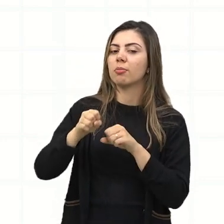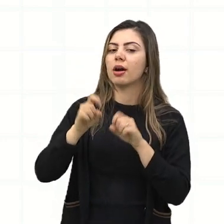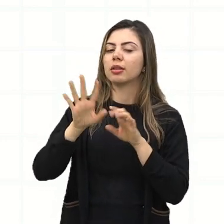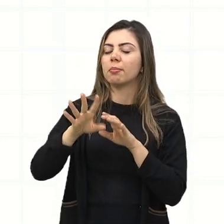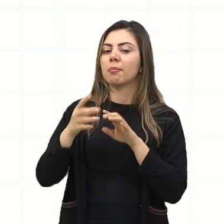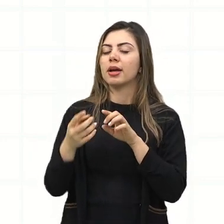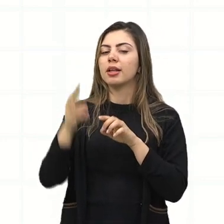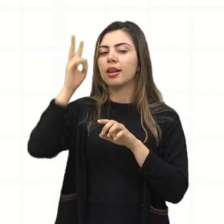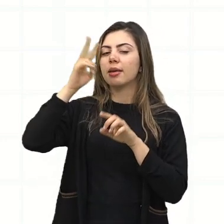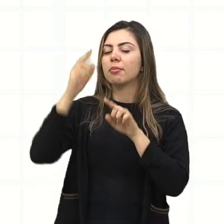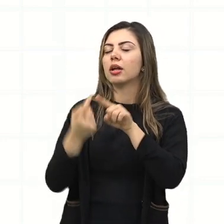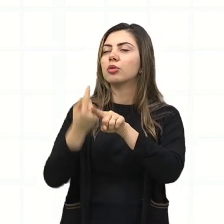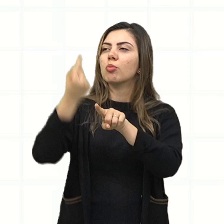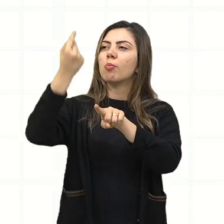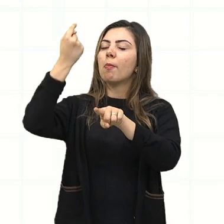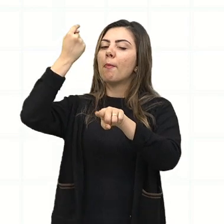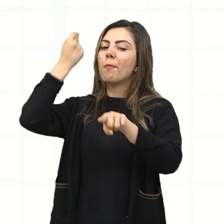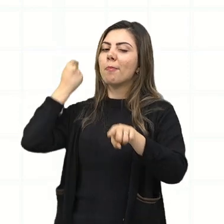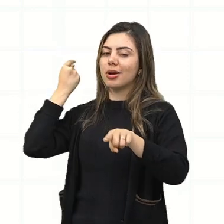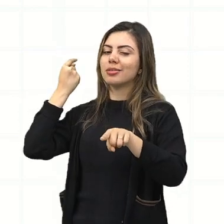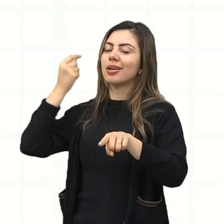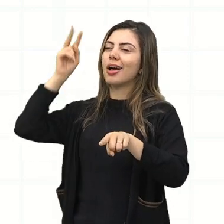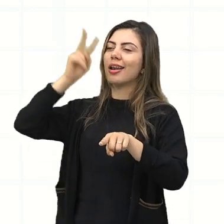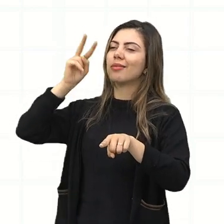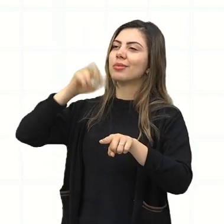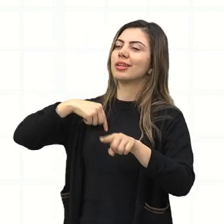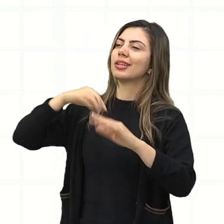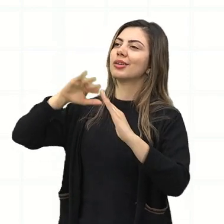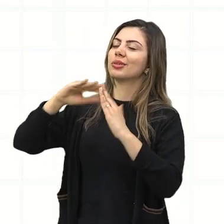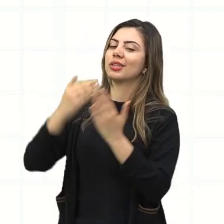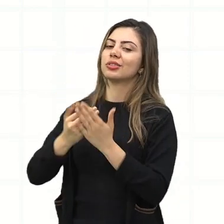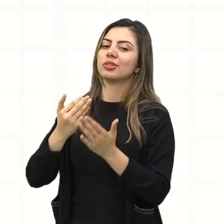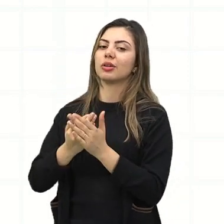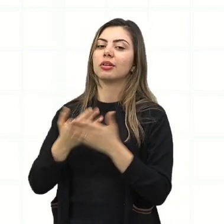nós caracterizamos essas lembranças como tempo